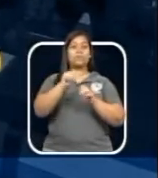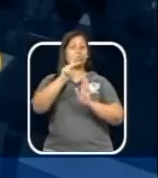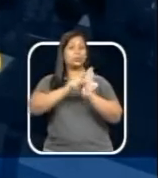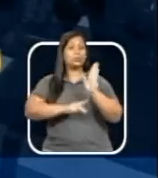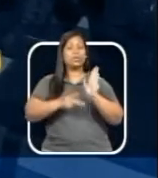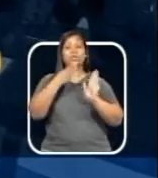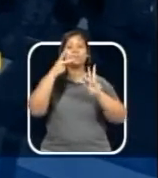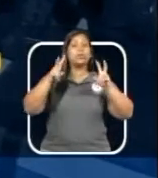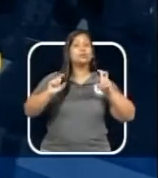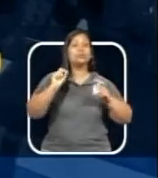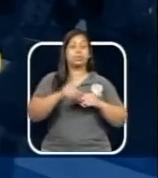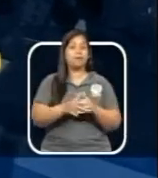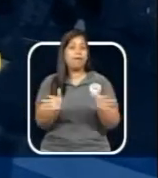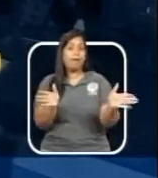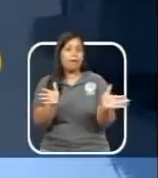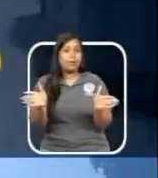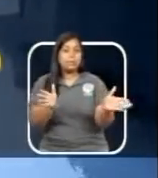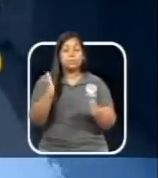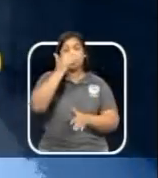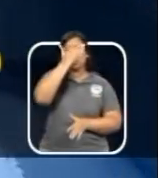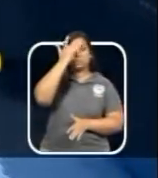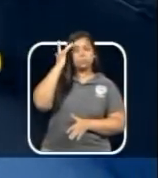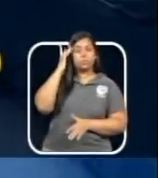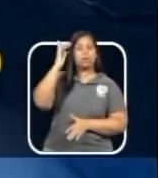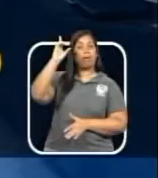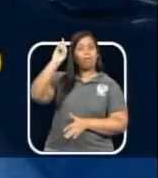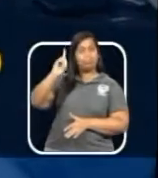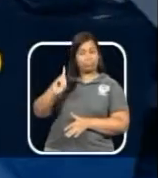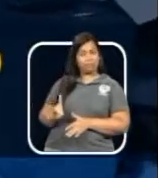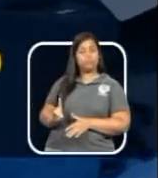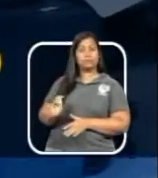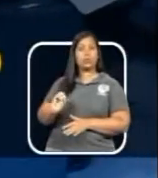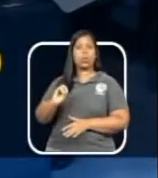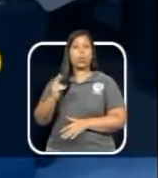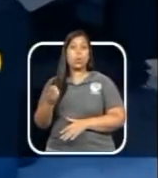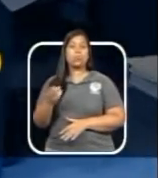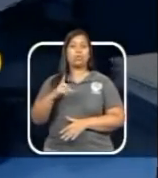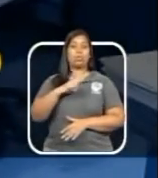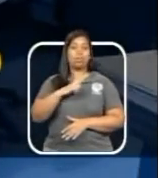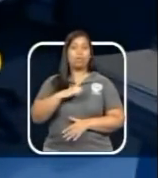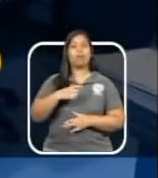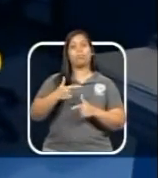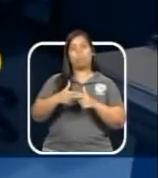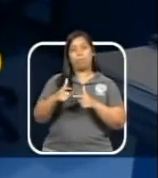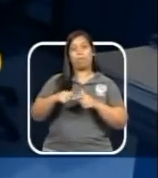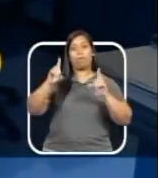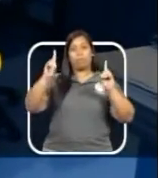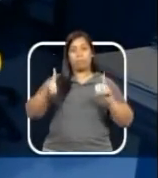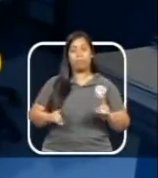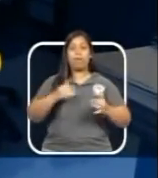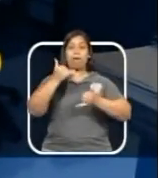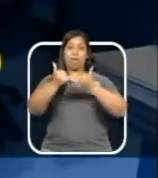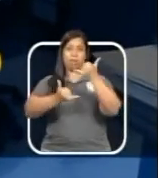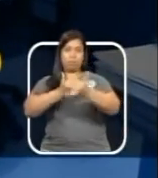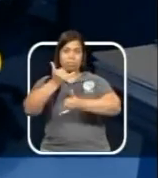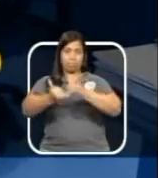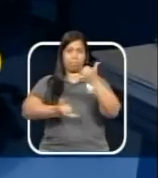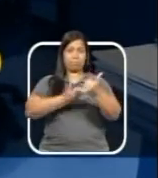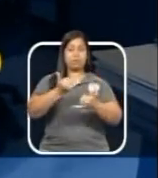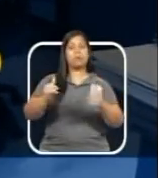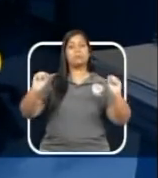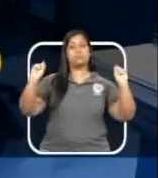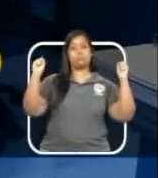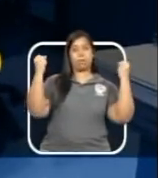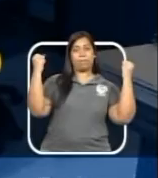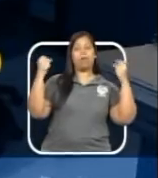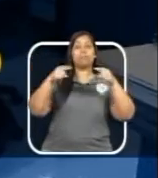que dispõe sobre a acessibilidade de pessoas com deficiência ou mobilidade reduzida a brinquedos e equipamentos de